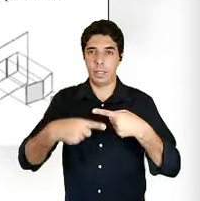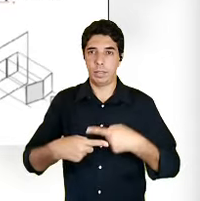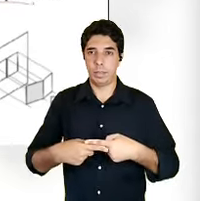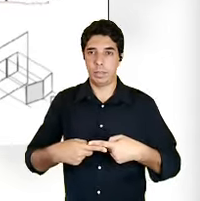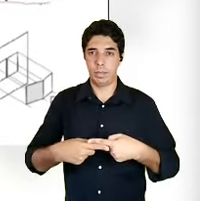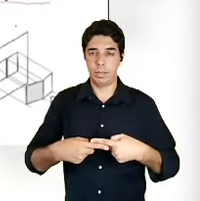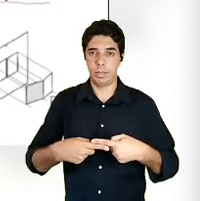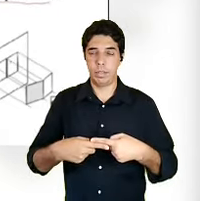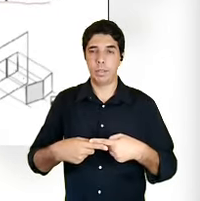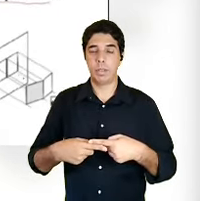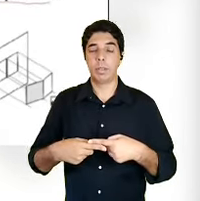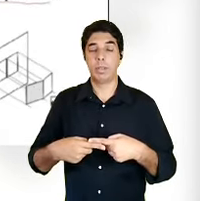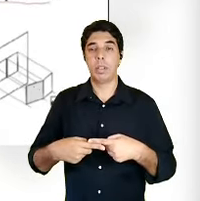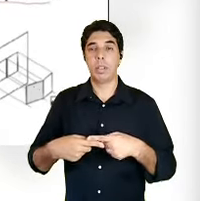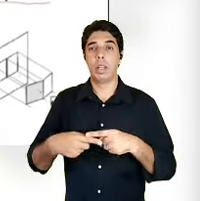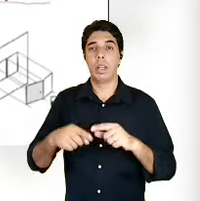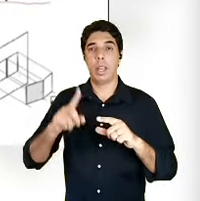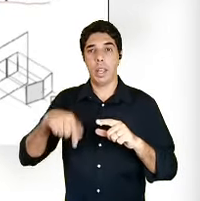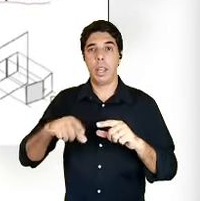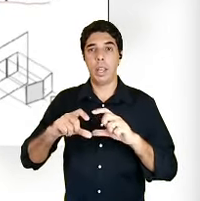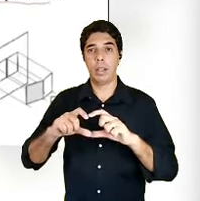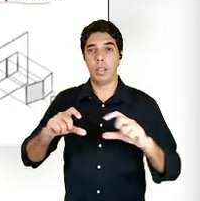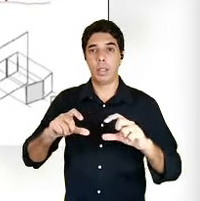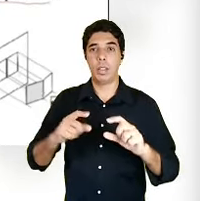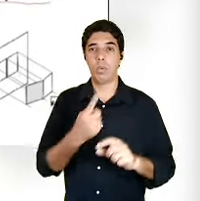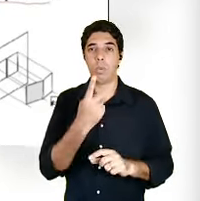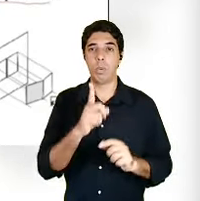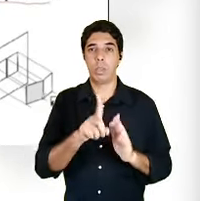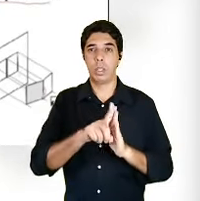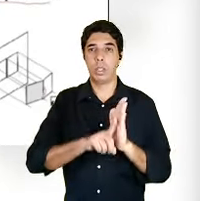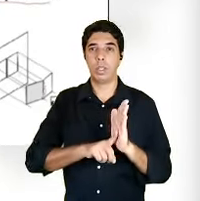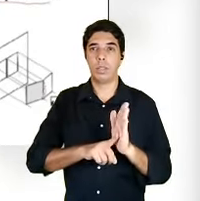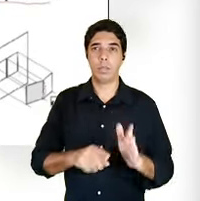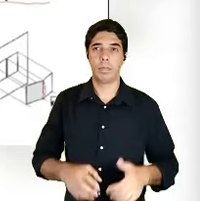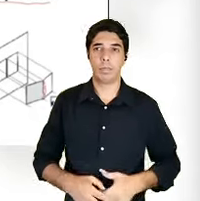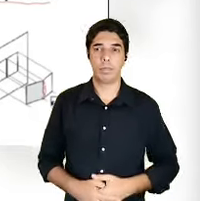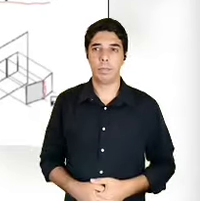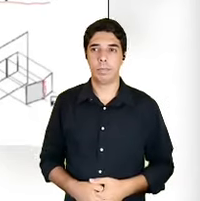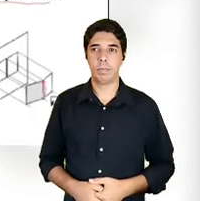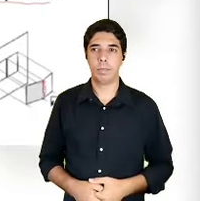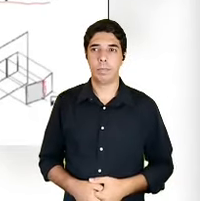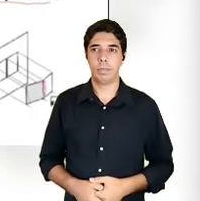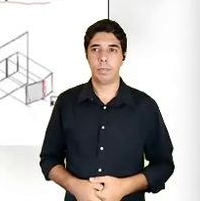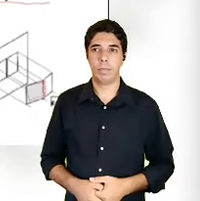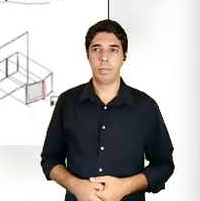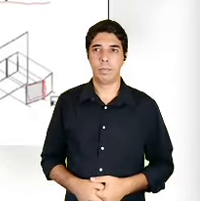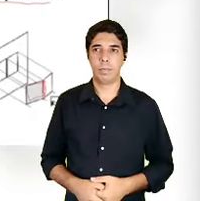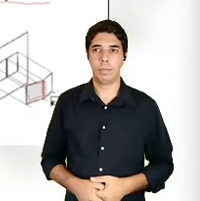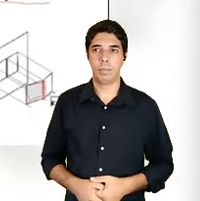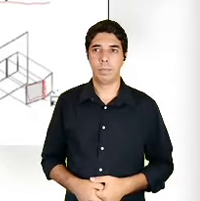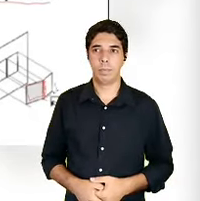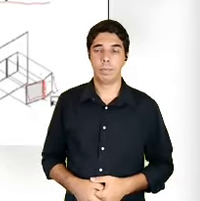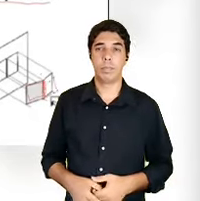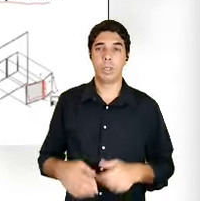de superfície são representadas por linhas. Nesse caso aqui eu tenho uma aresta, ó, que é a interseção dessas